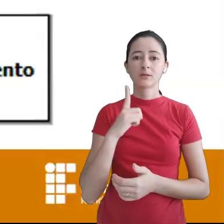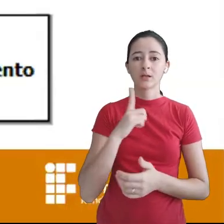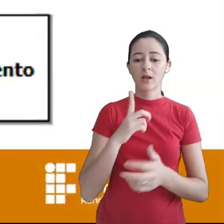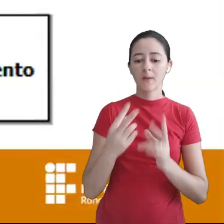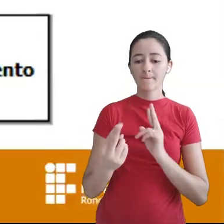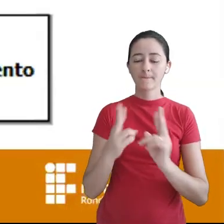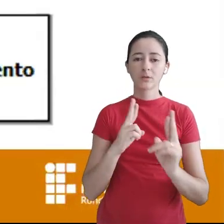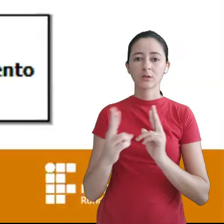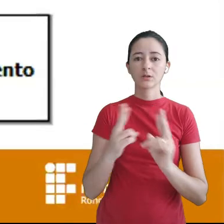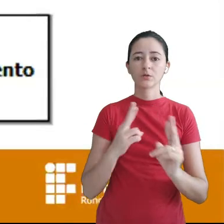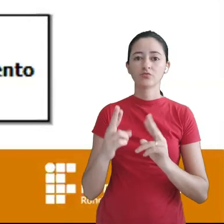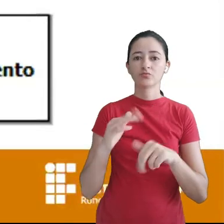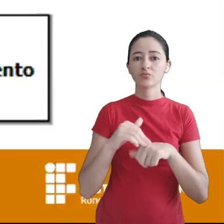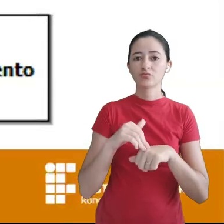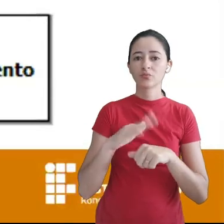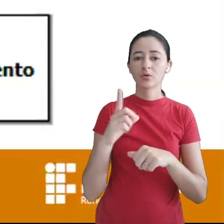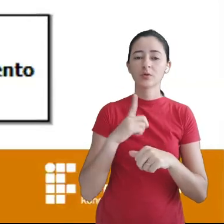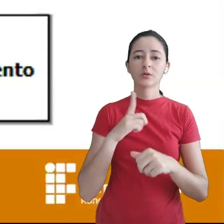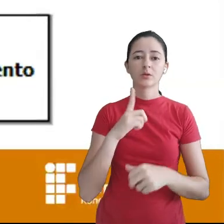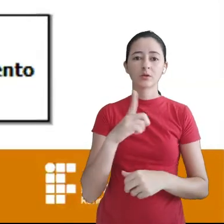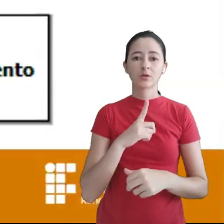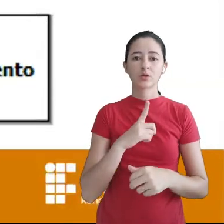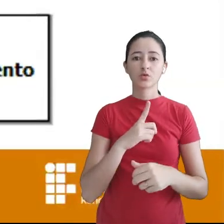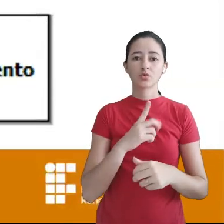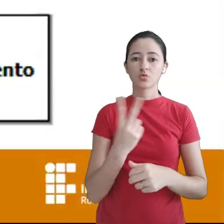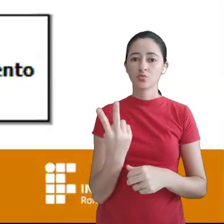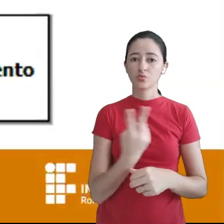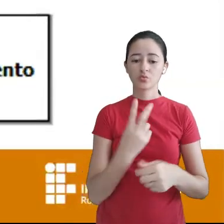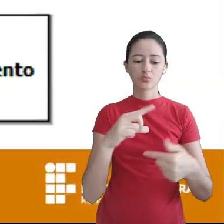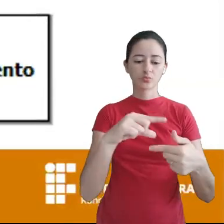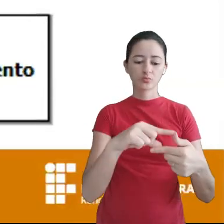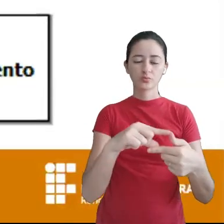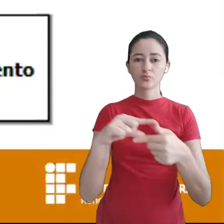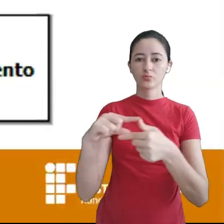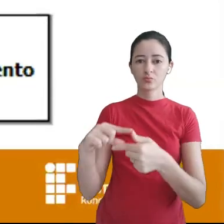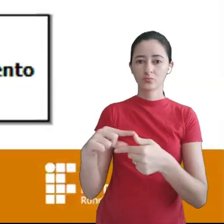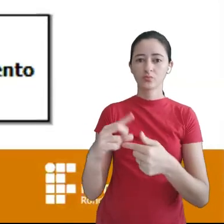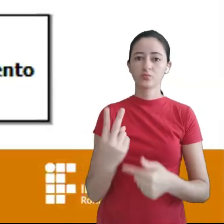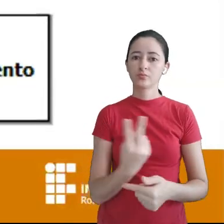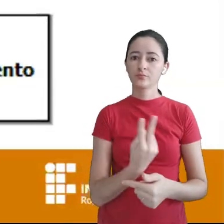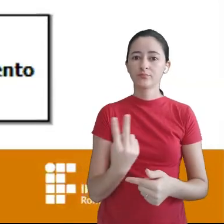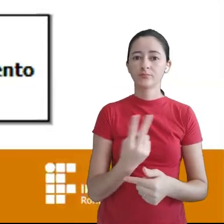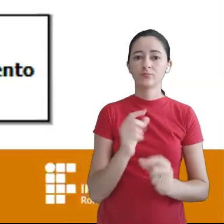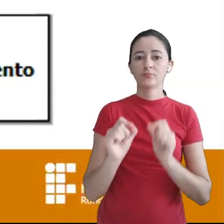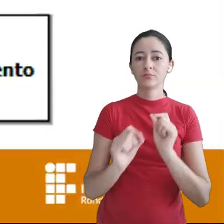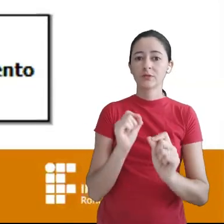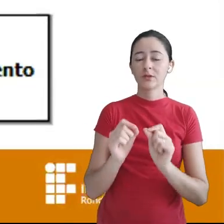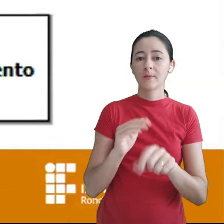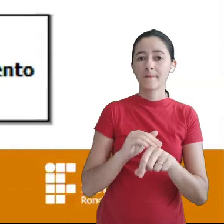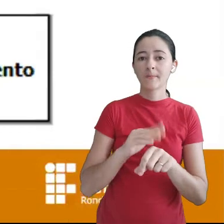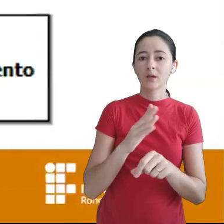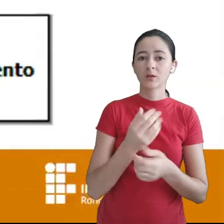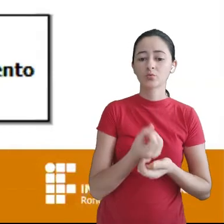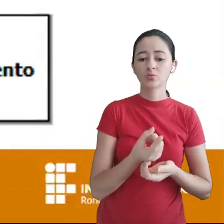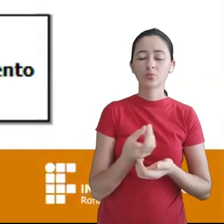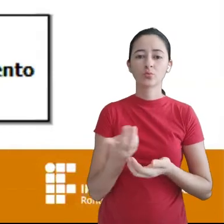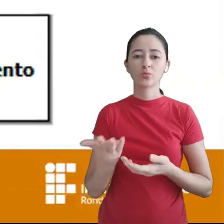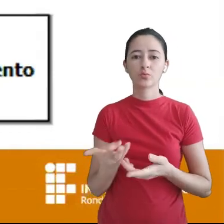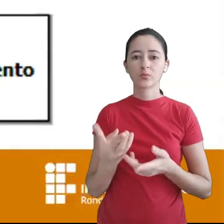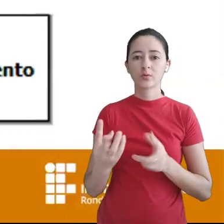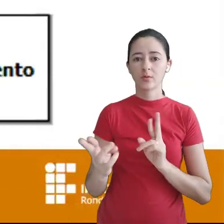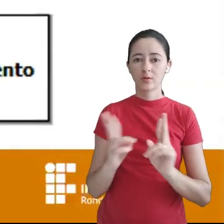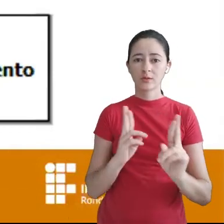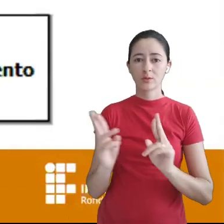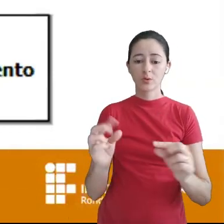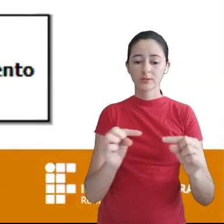a maior quantidade de relacionamentos que deve existir entre duas tabelas. Ela